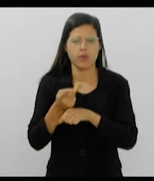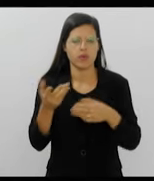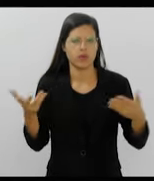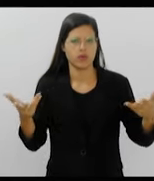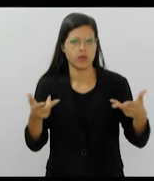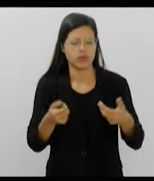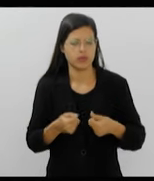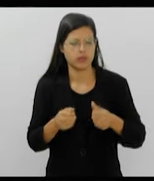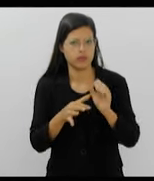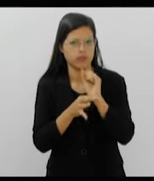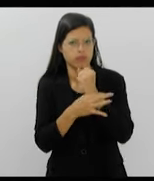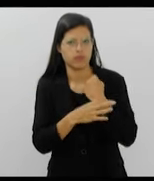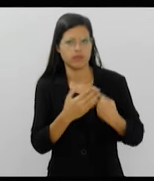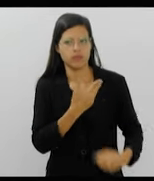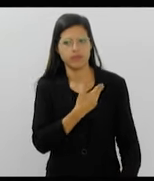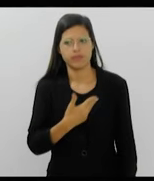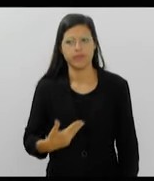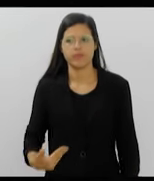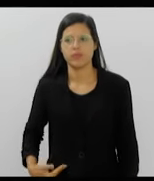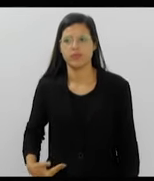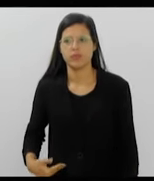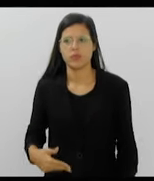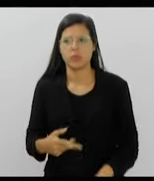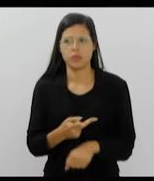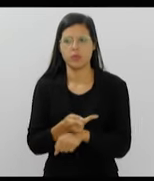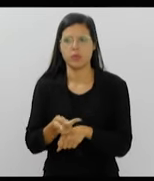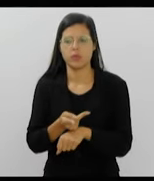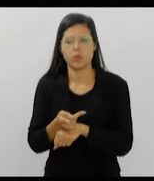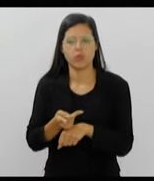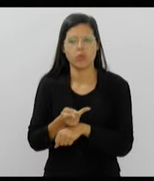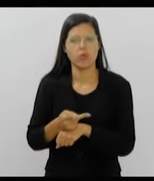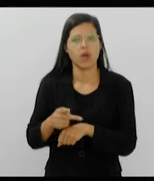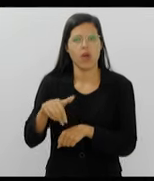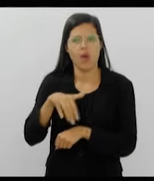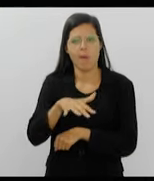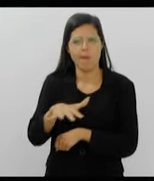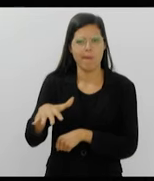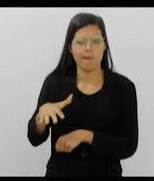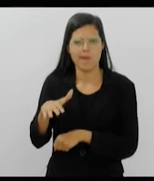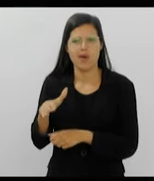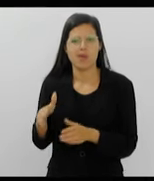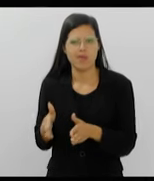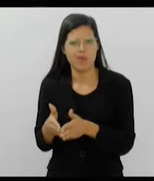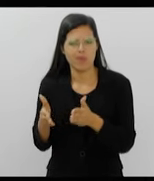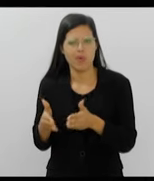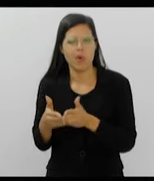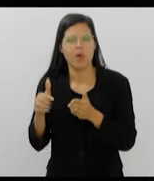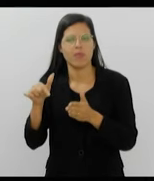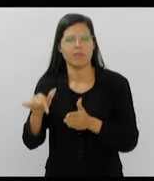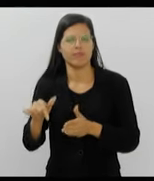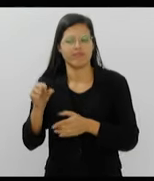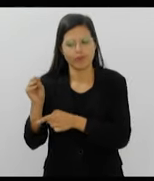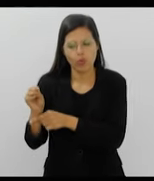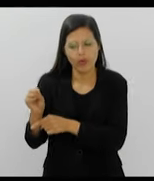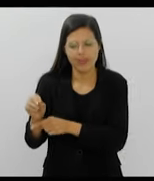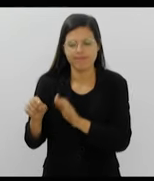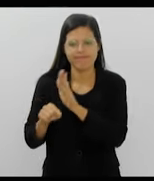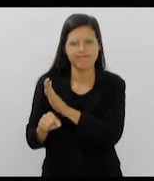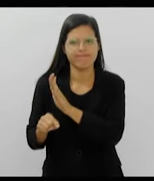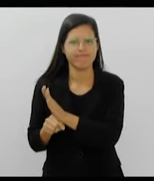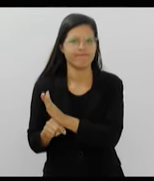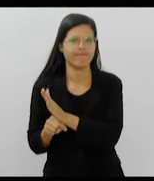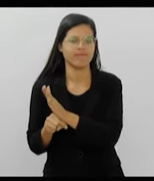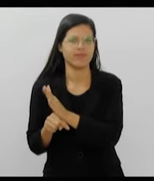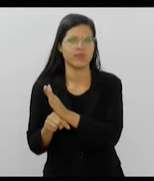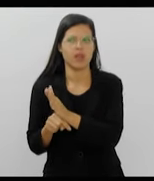pública, buscar um subúrbio bem cuidado e valorizado. Não posso deixar aqui, já encerrando,